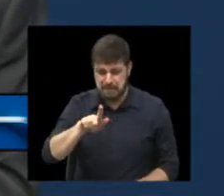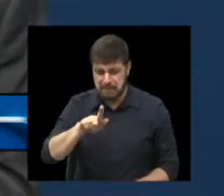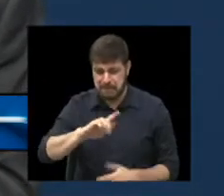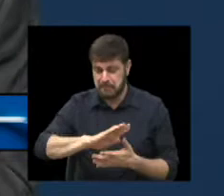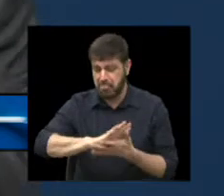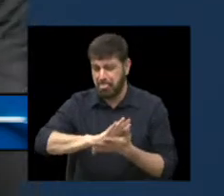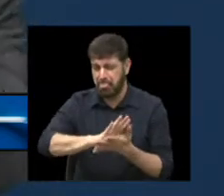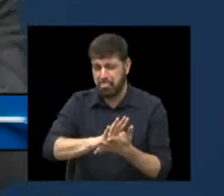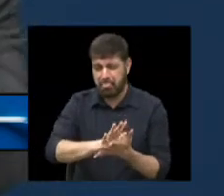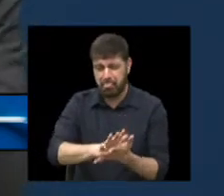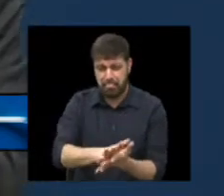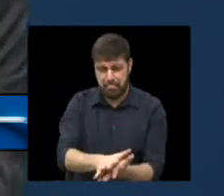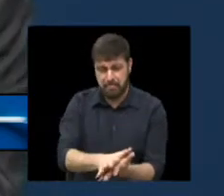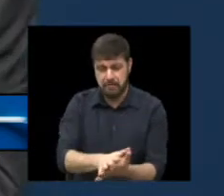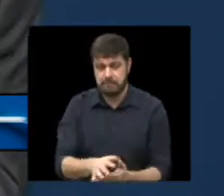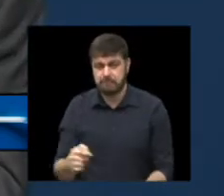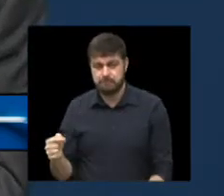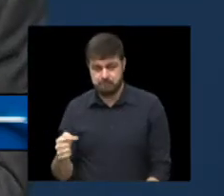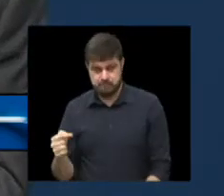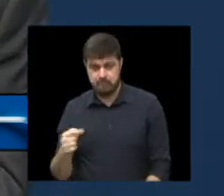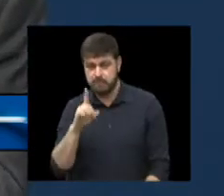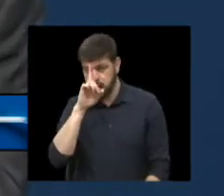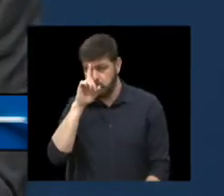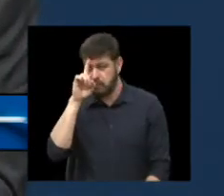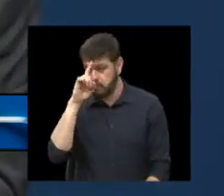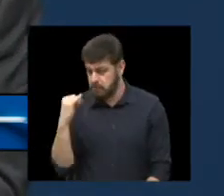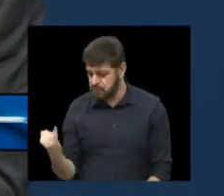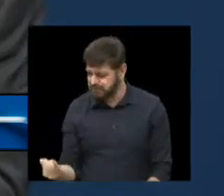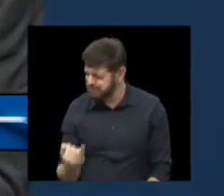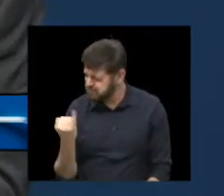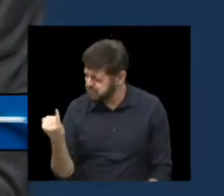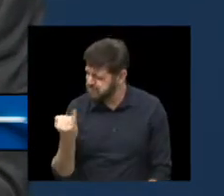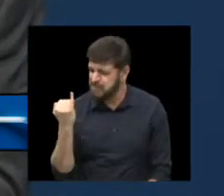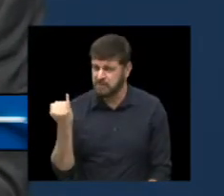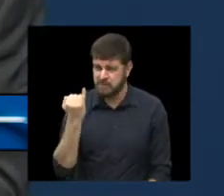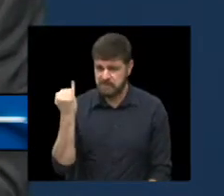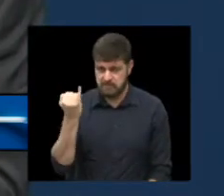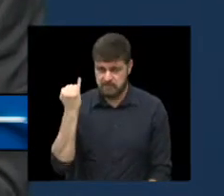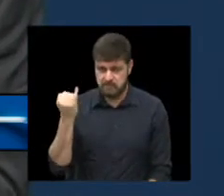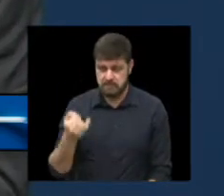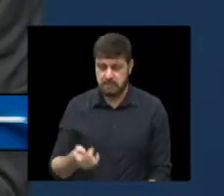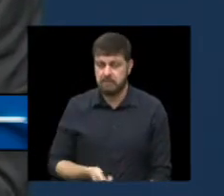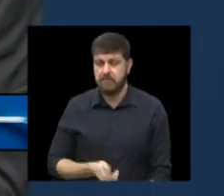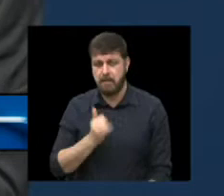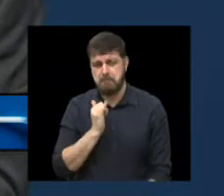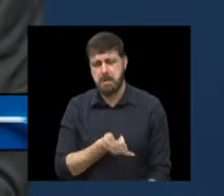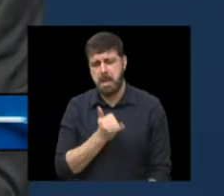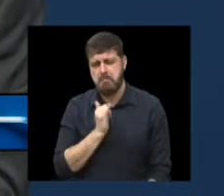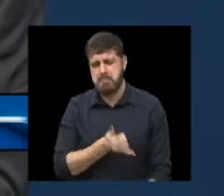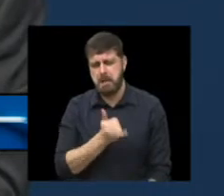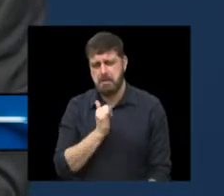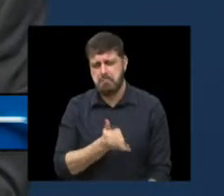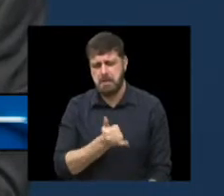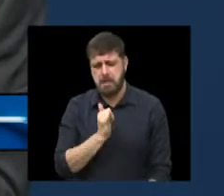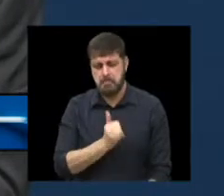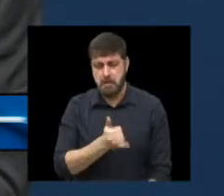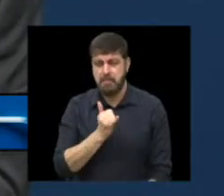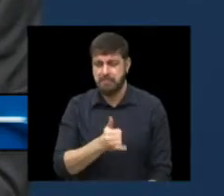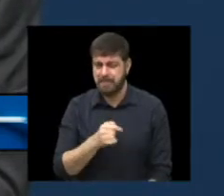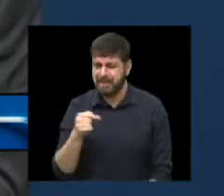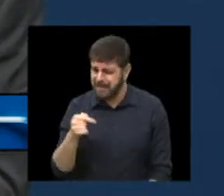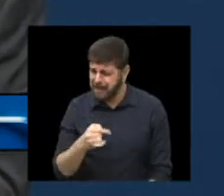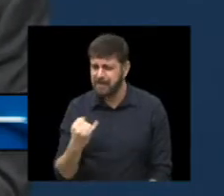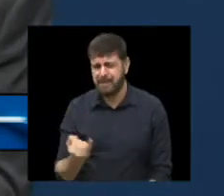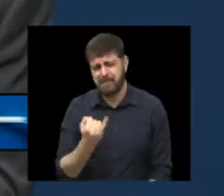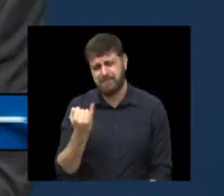Esse hospital, um hospital importantíssimo para a nossa cidade, né? Eu tenho falado sistematicamente disso, do quanto ele é